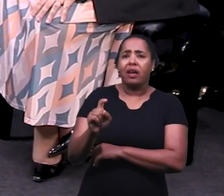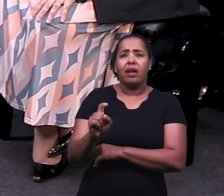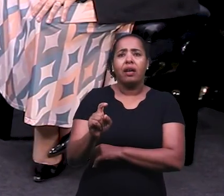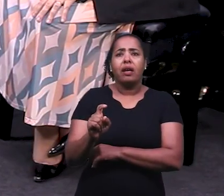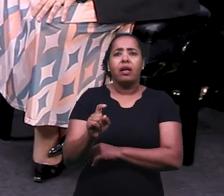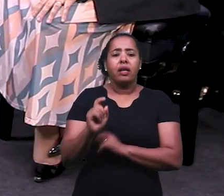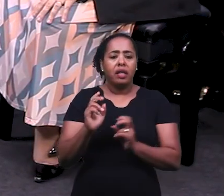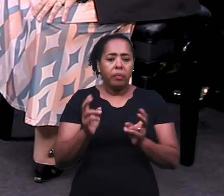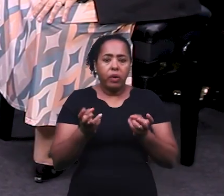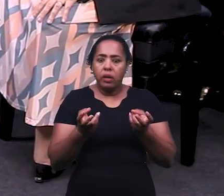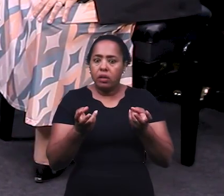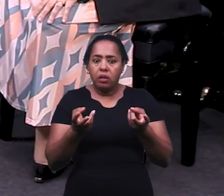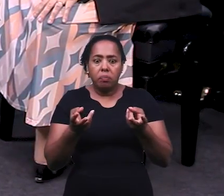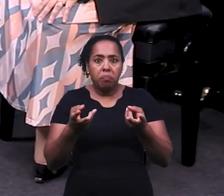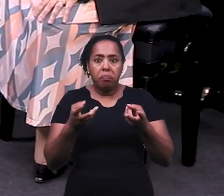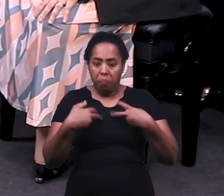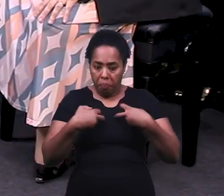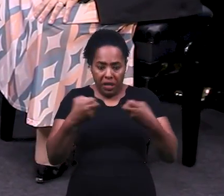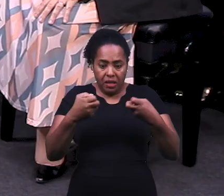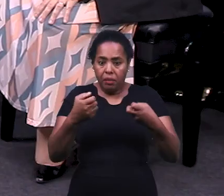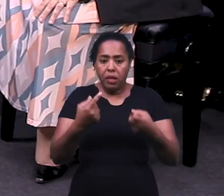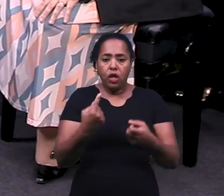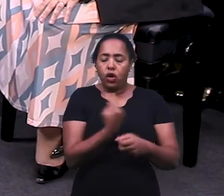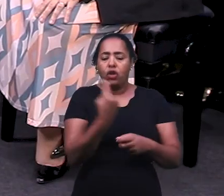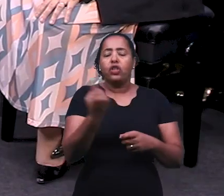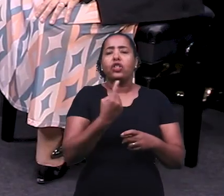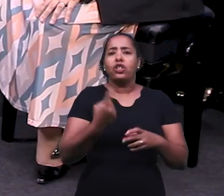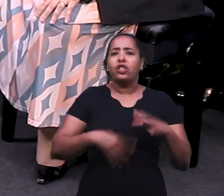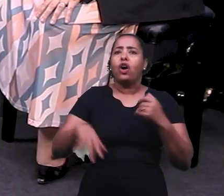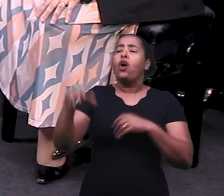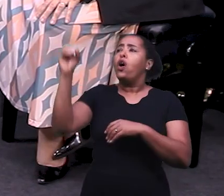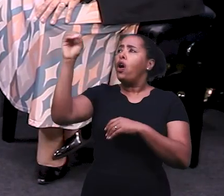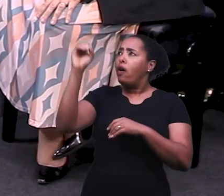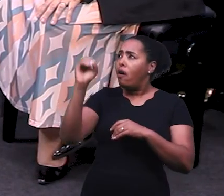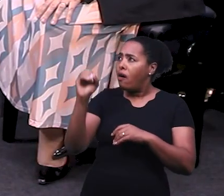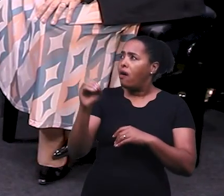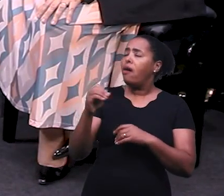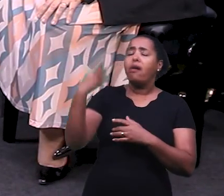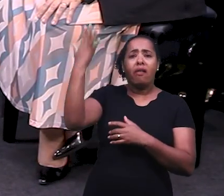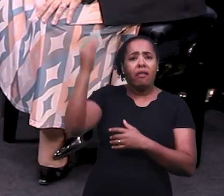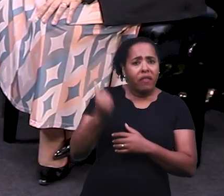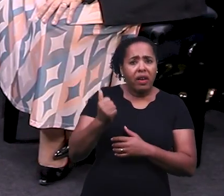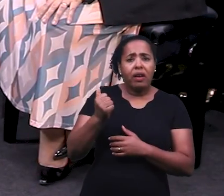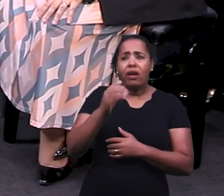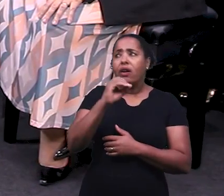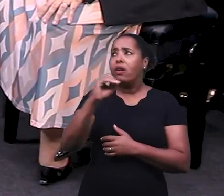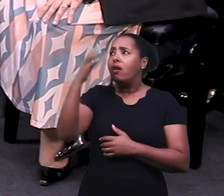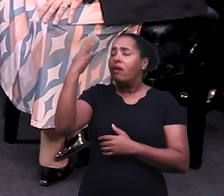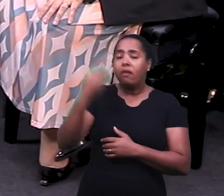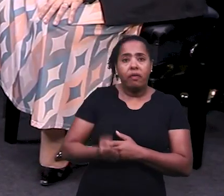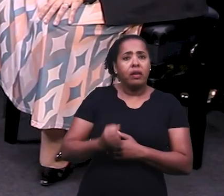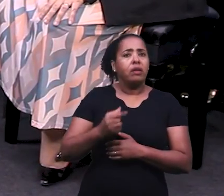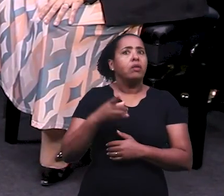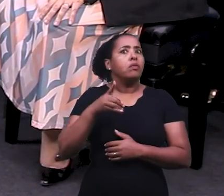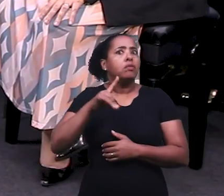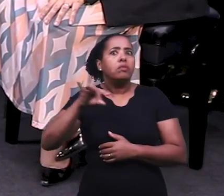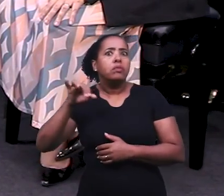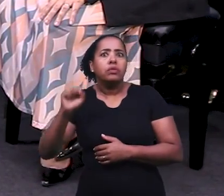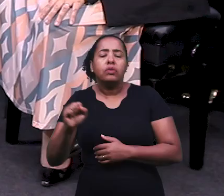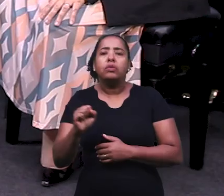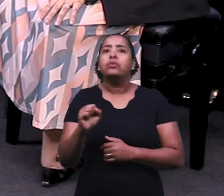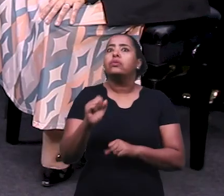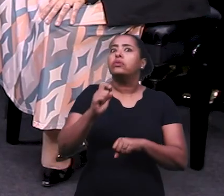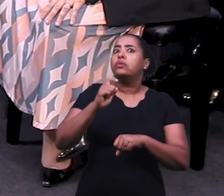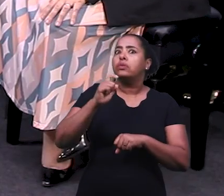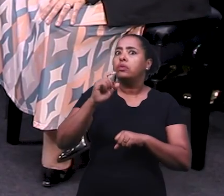falei, gente, mas o que é isso? E depois, sem perceber, eu já estava cantando sozinha. Ó venha, na rua, cantando.